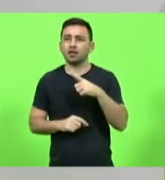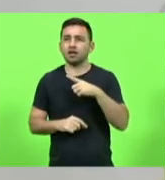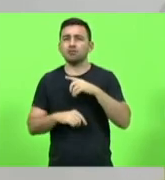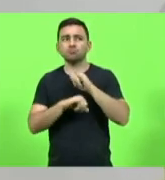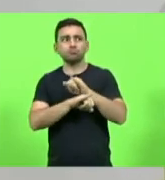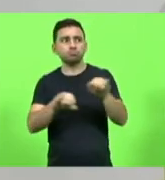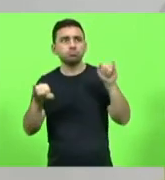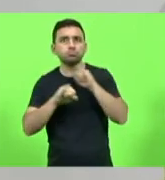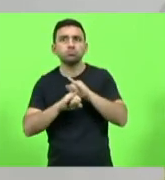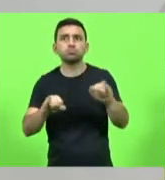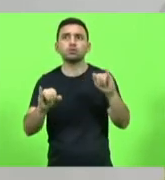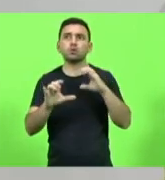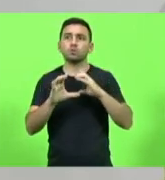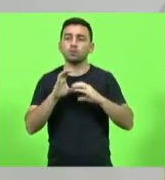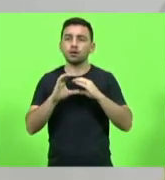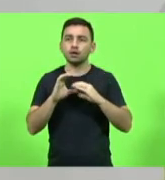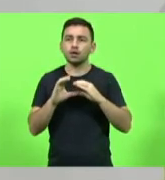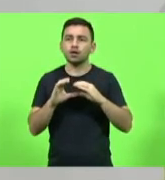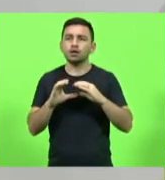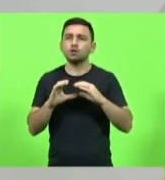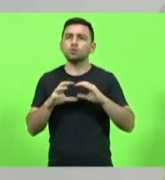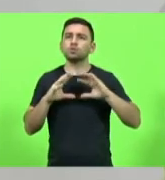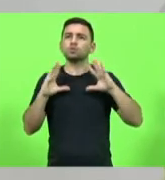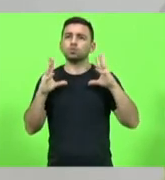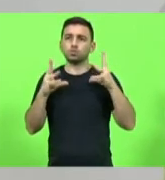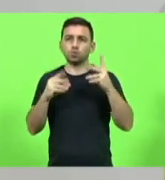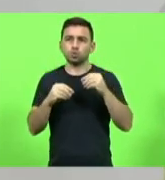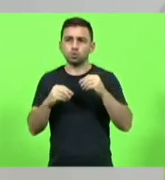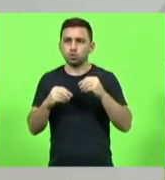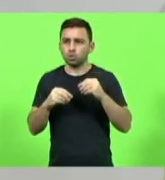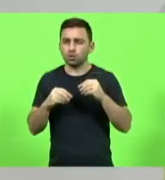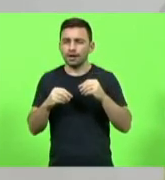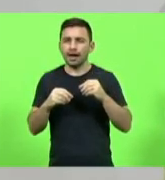comunicação, nem tudo também são flores.